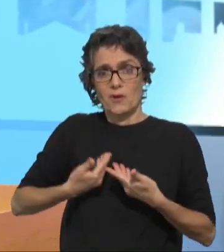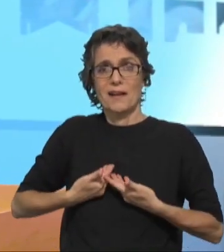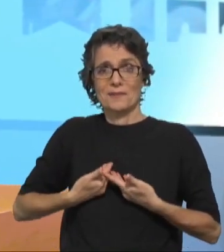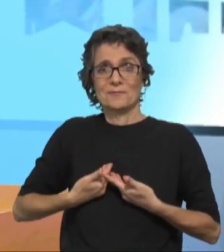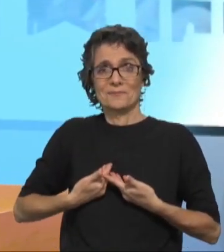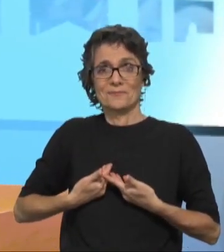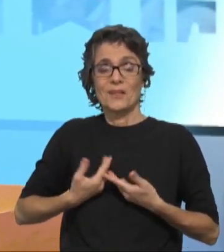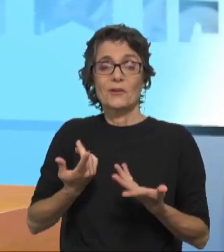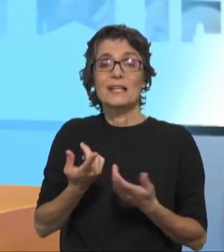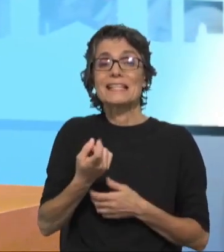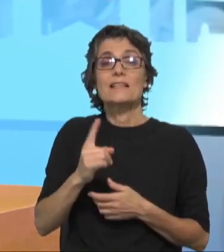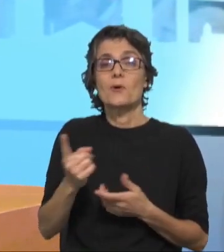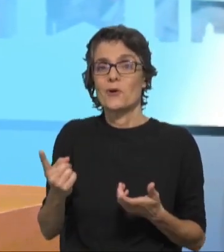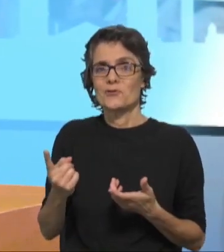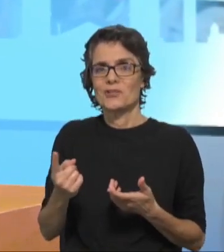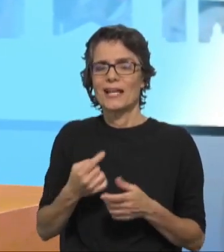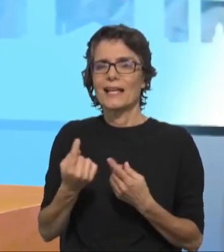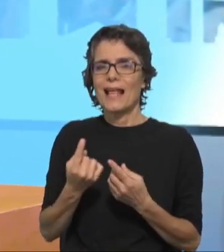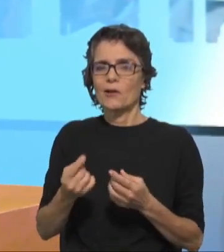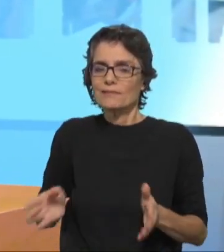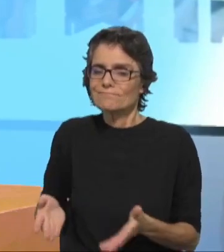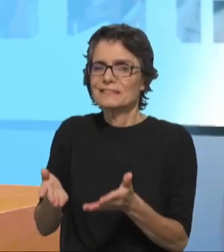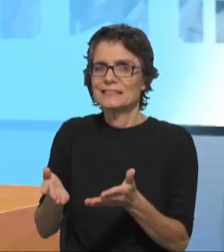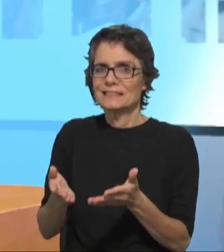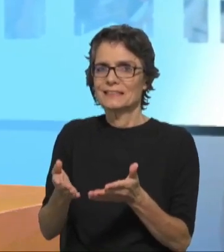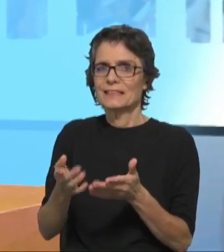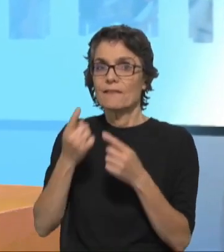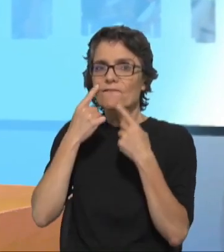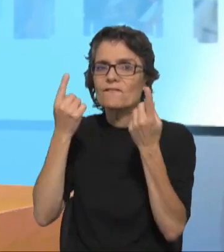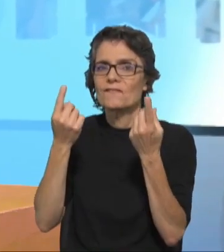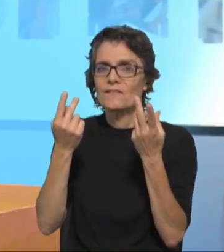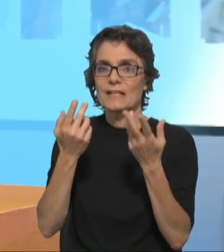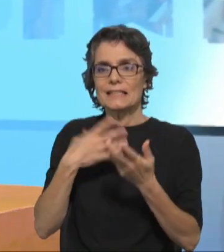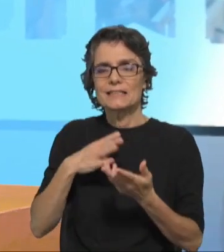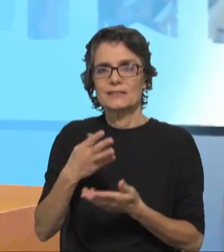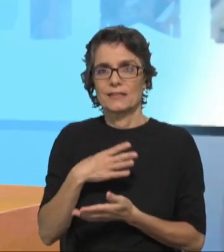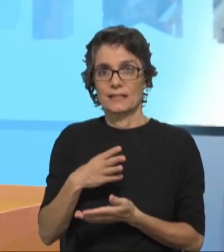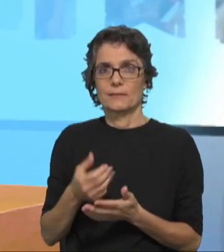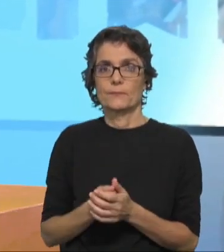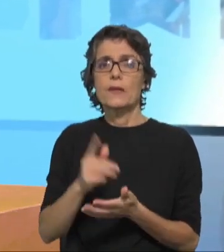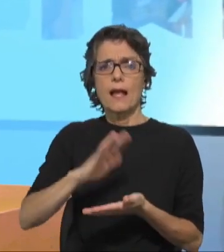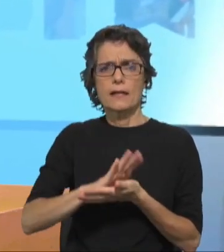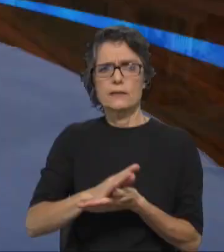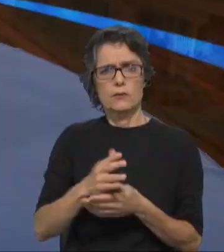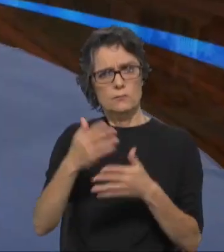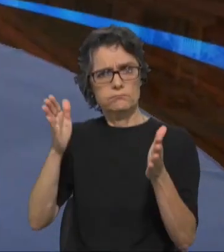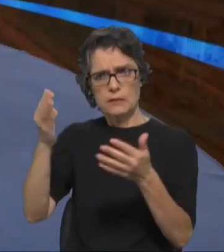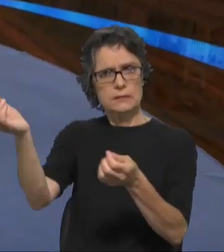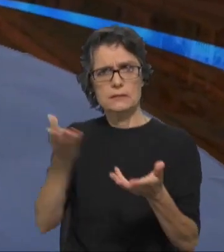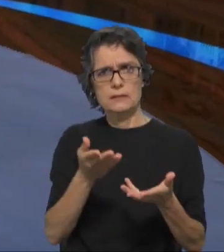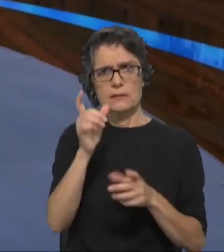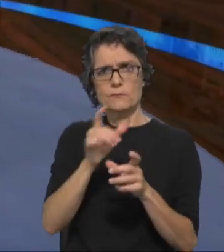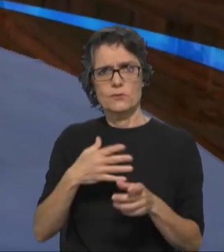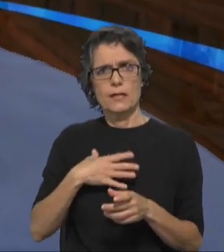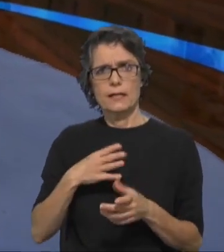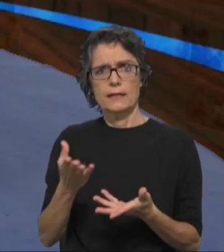muitas vezes, é de um empurrão ou de visibilidade. E, por isso... E a editora está aberta também a novos autores? Evidentemente